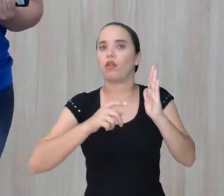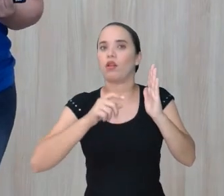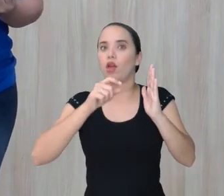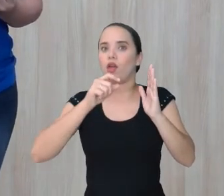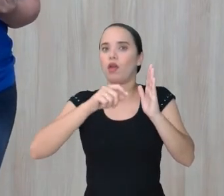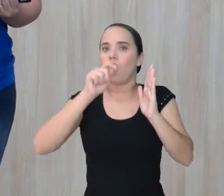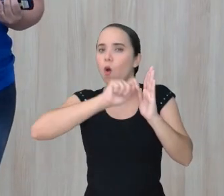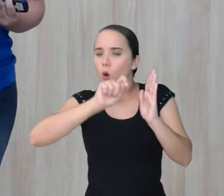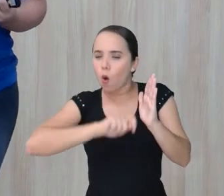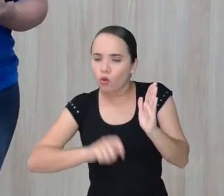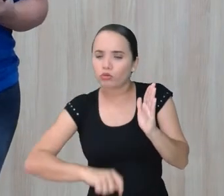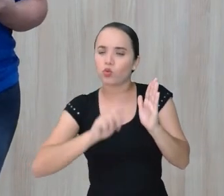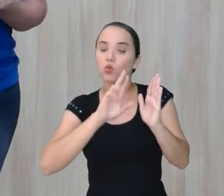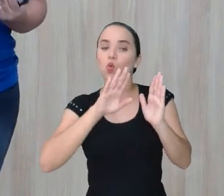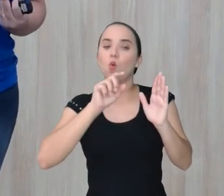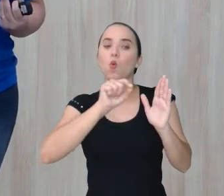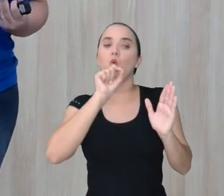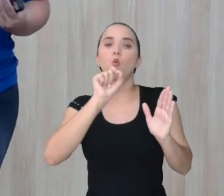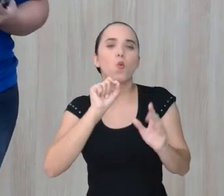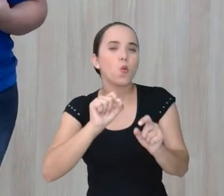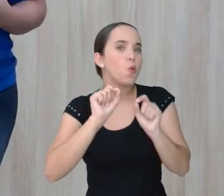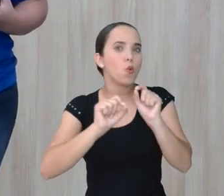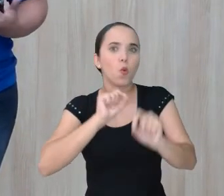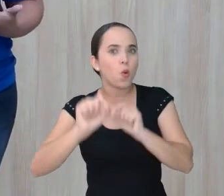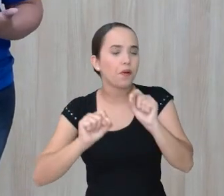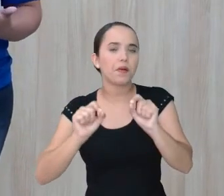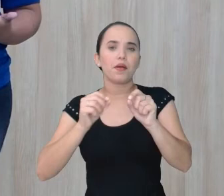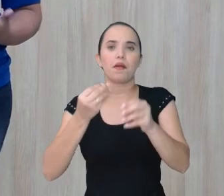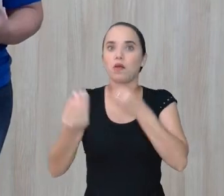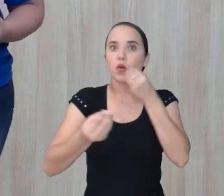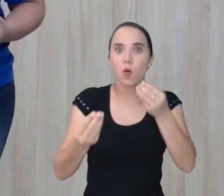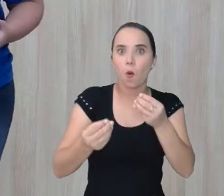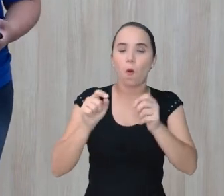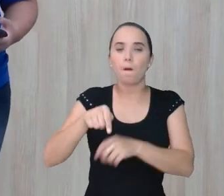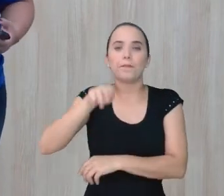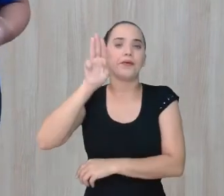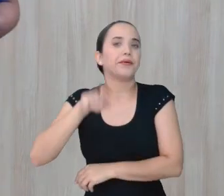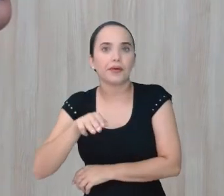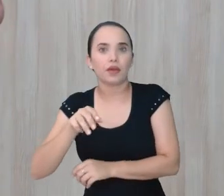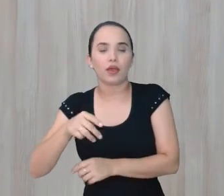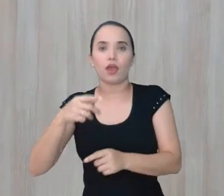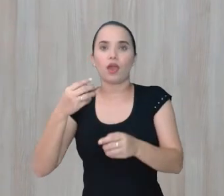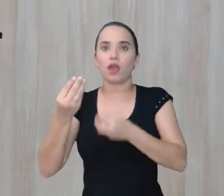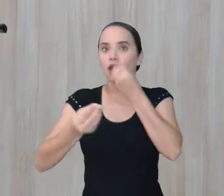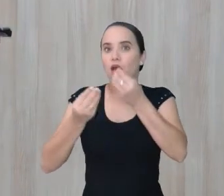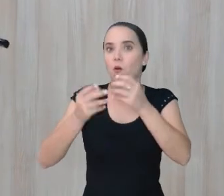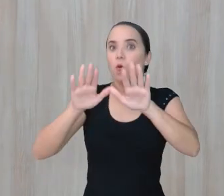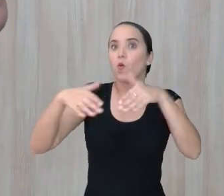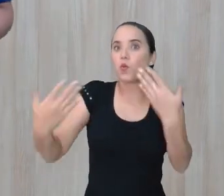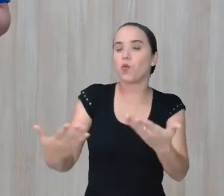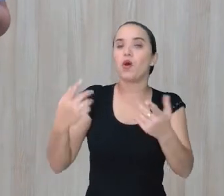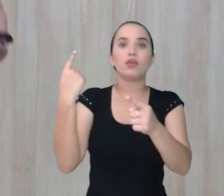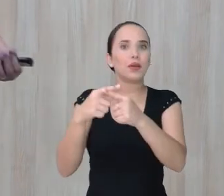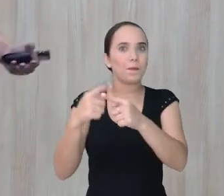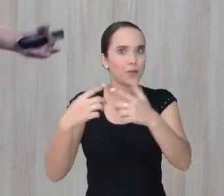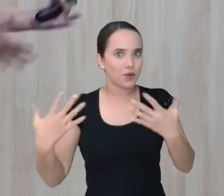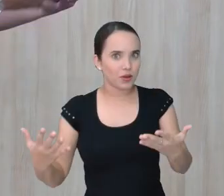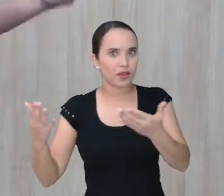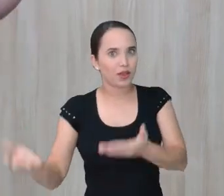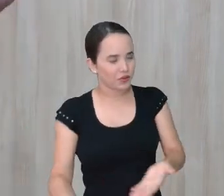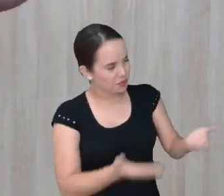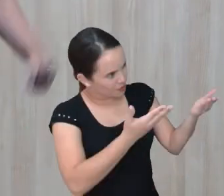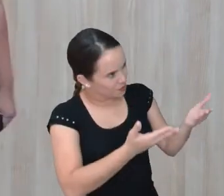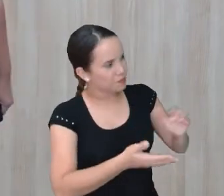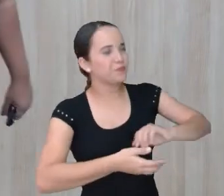que, como, quem, quando e porquê, que são as informações principais do nosso lead. Professora Vanessa, agora